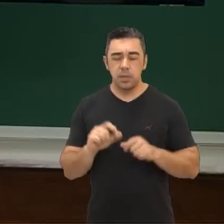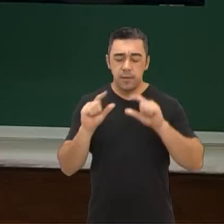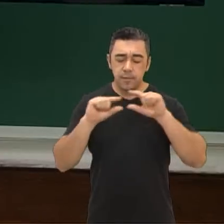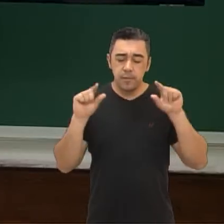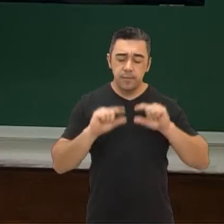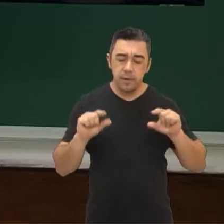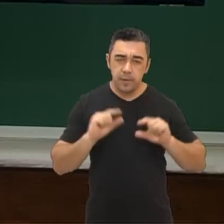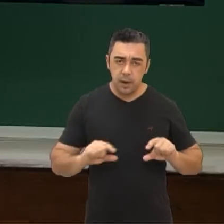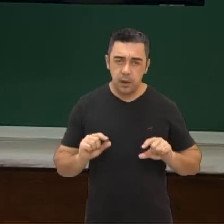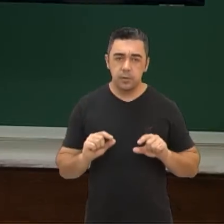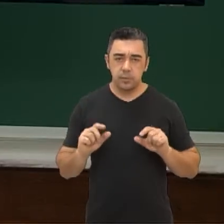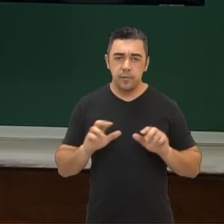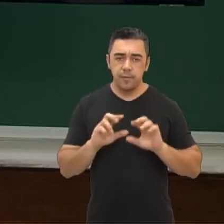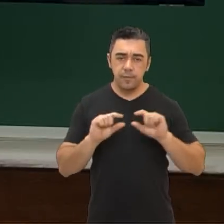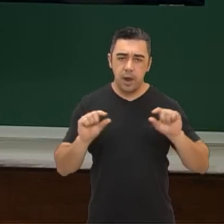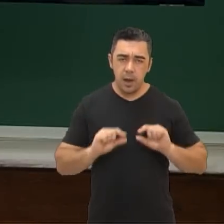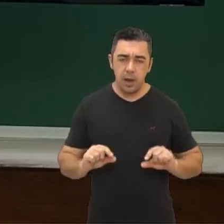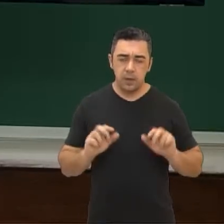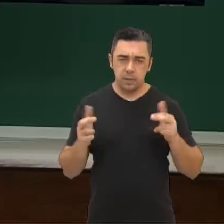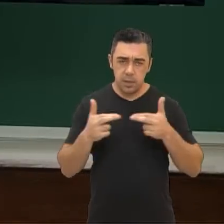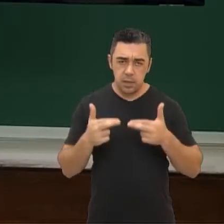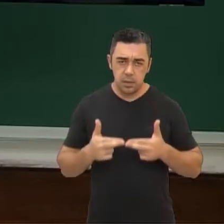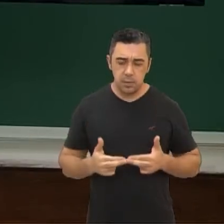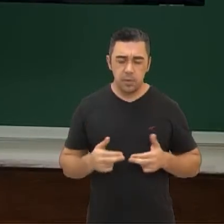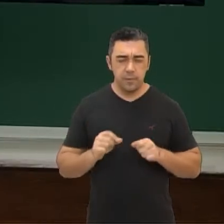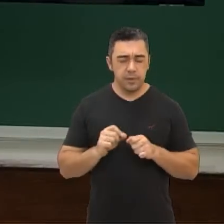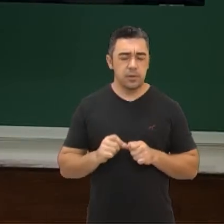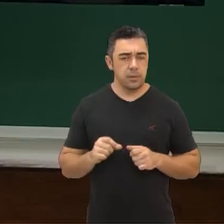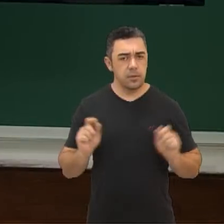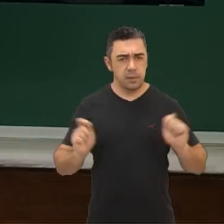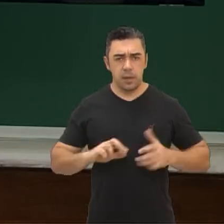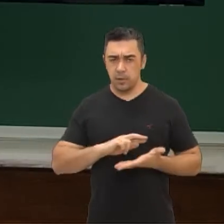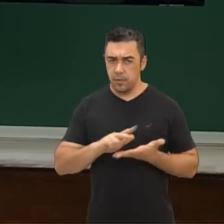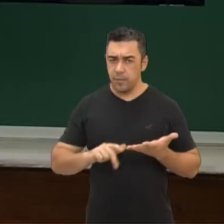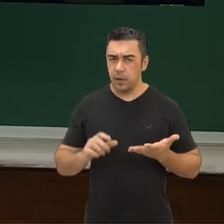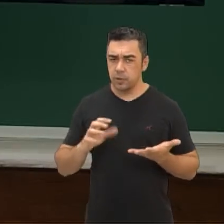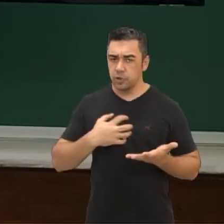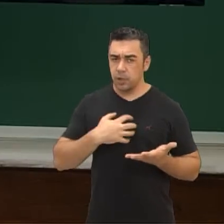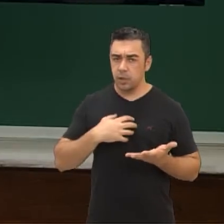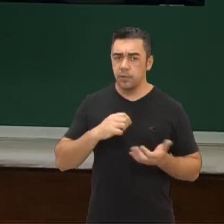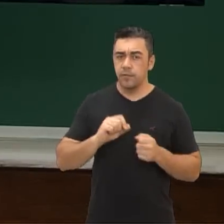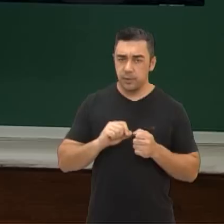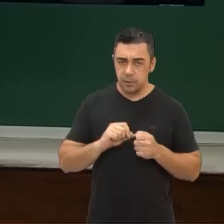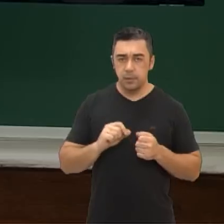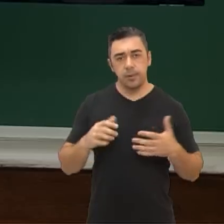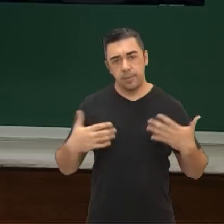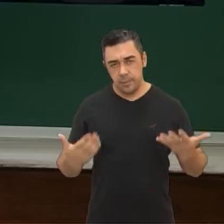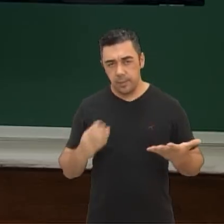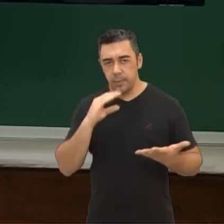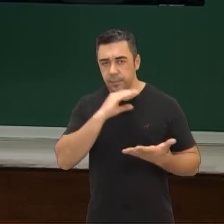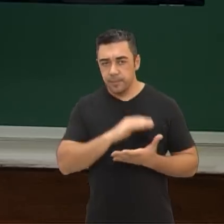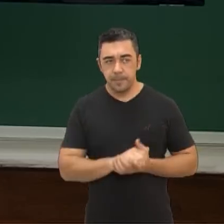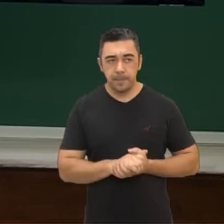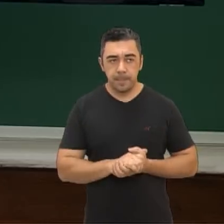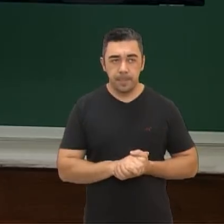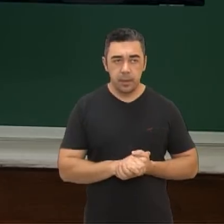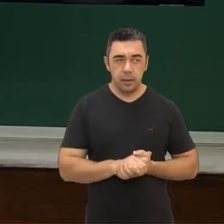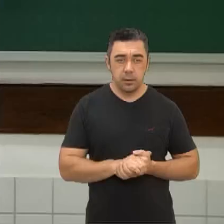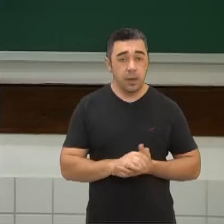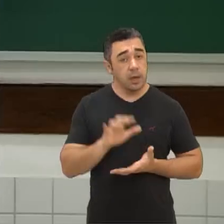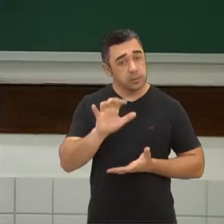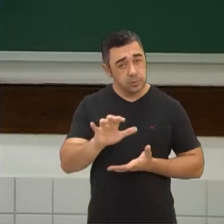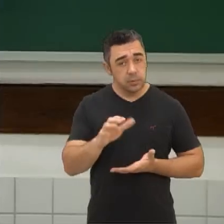nós vimos sobre os artistas de rua, sobre a embolada, né? E